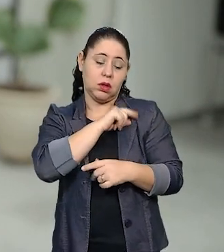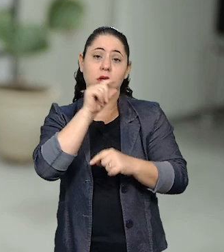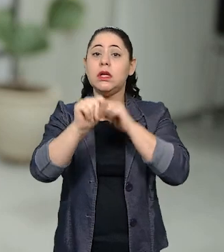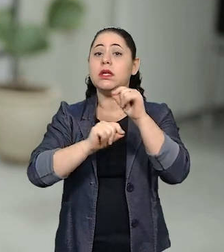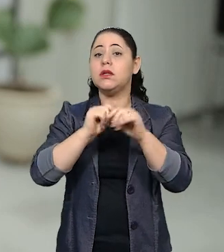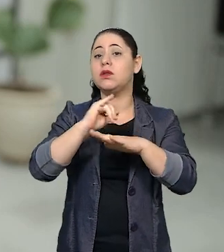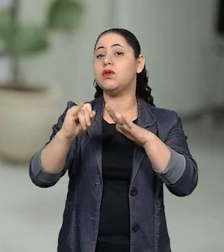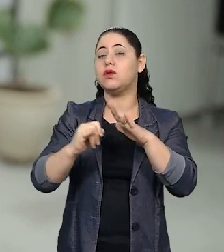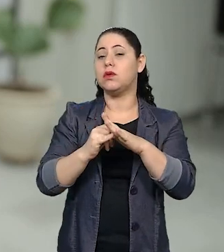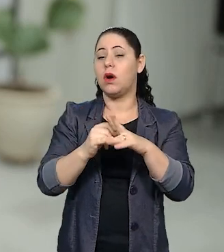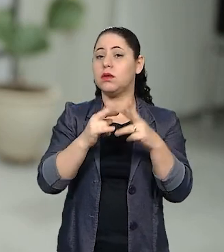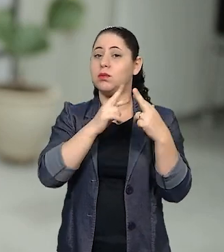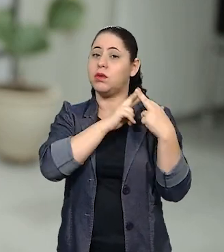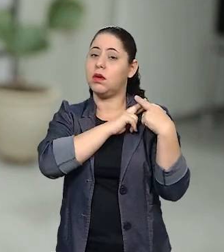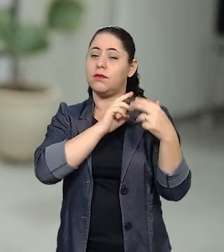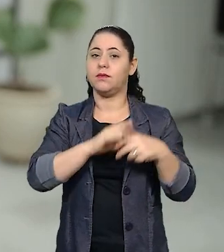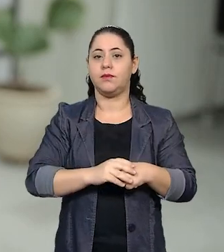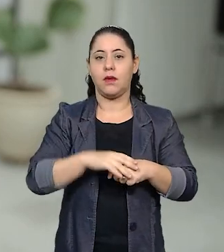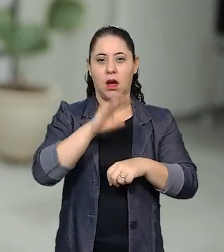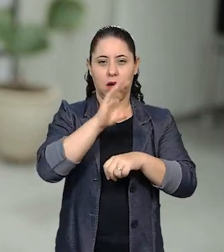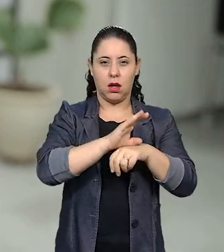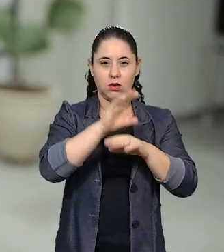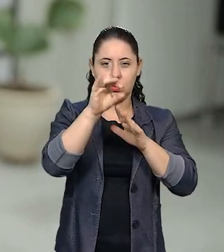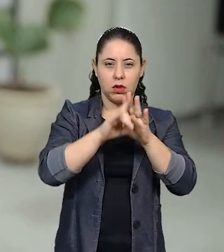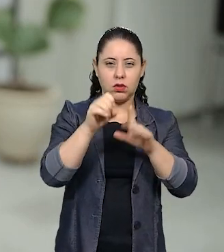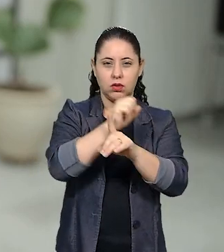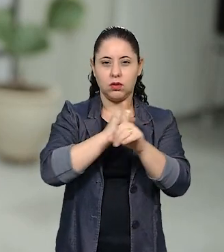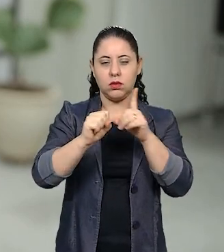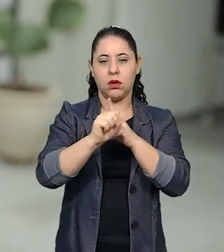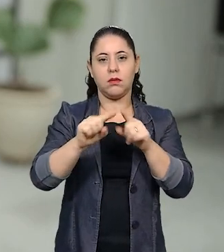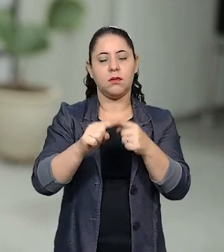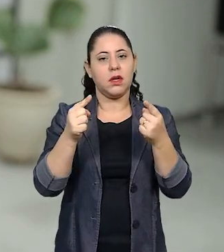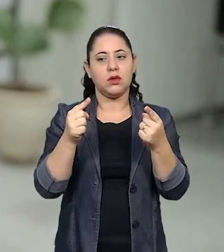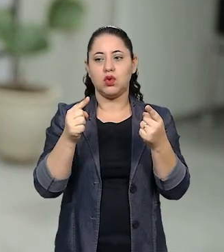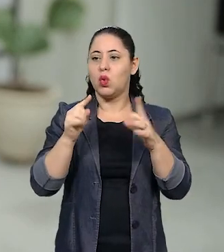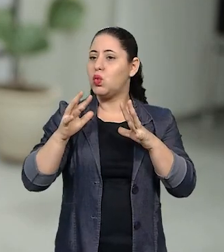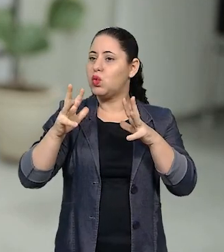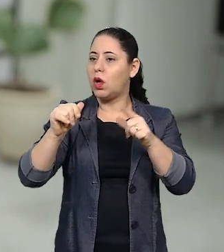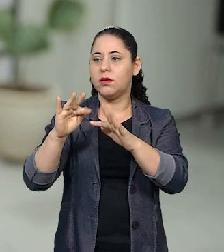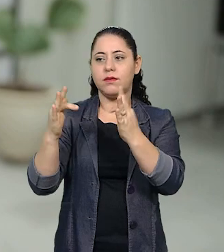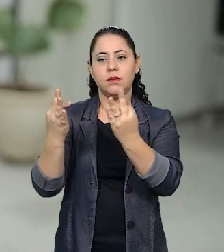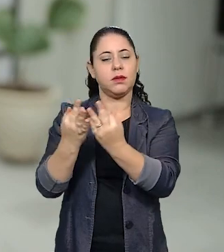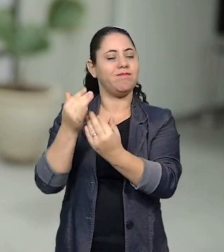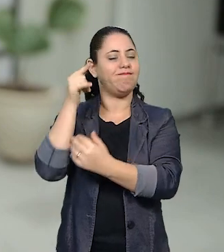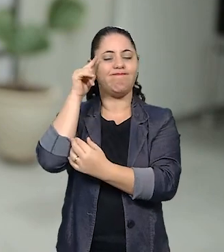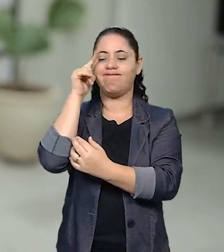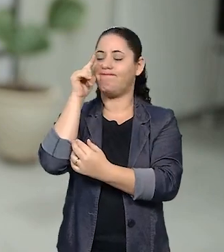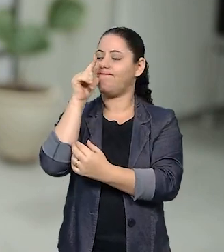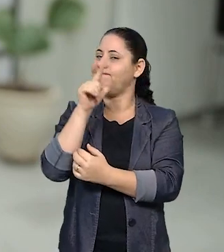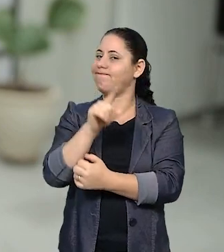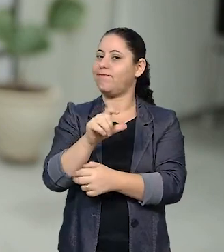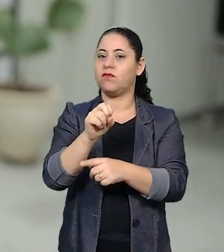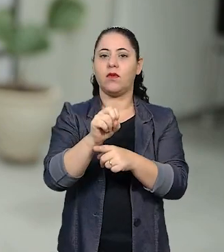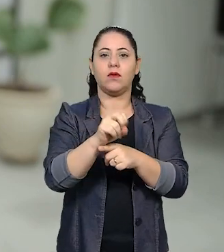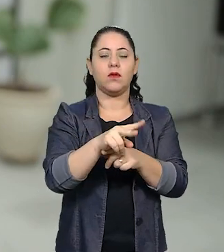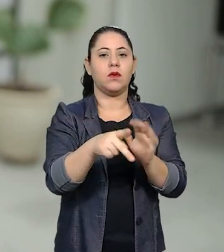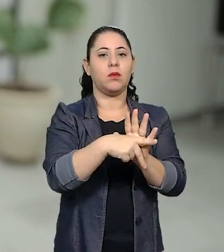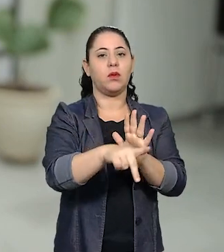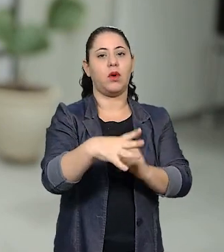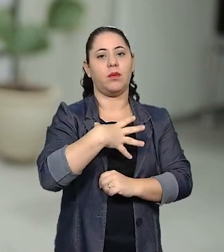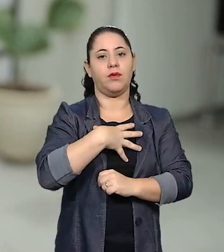Confira como é o trabalho de uma creche e qual é o órgão encarregado de fiscalizar as suas atividades. A